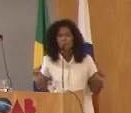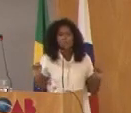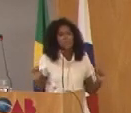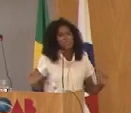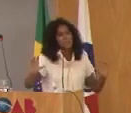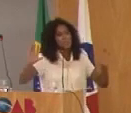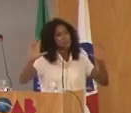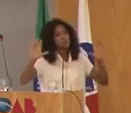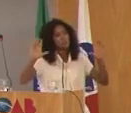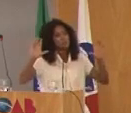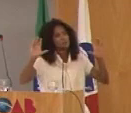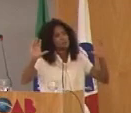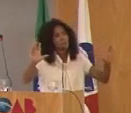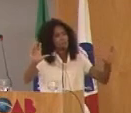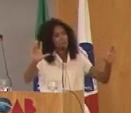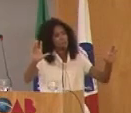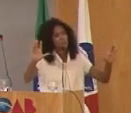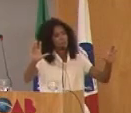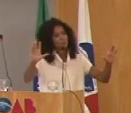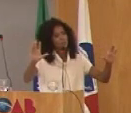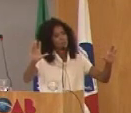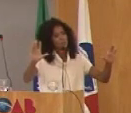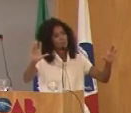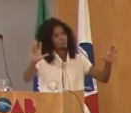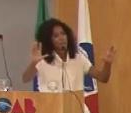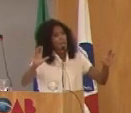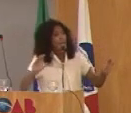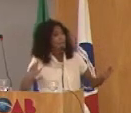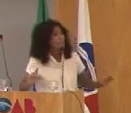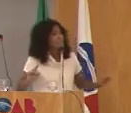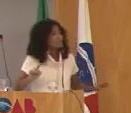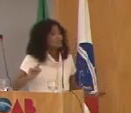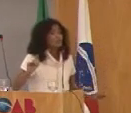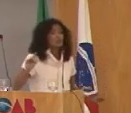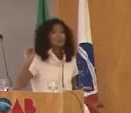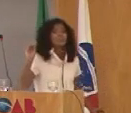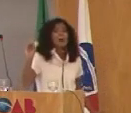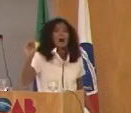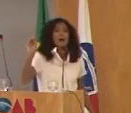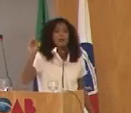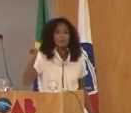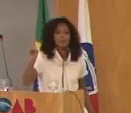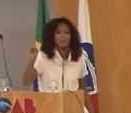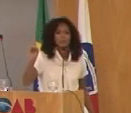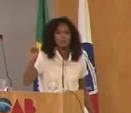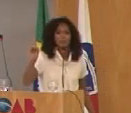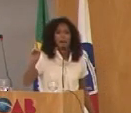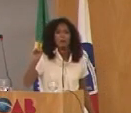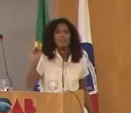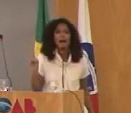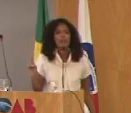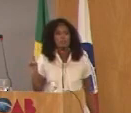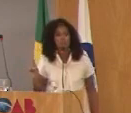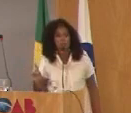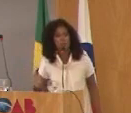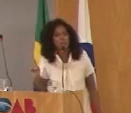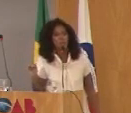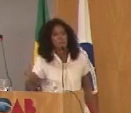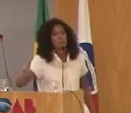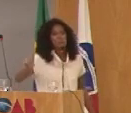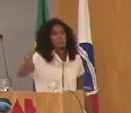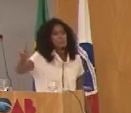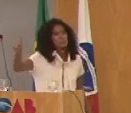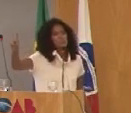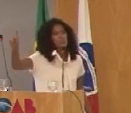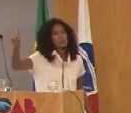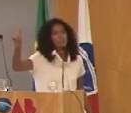que momentaneamente nos cega. É preciso lutar ao lado e